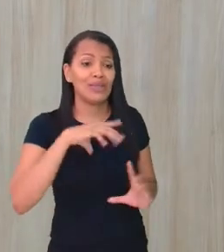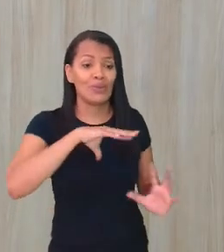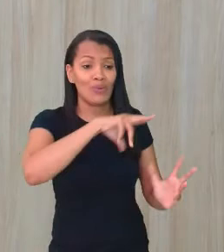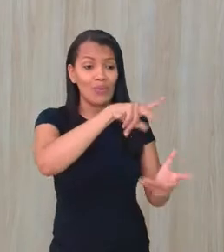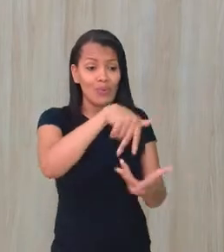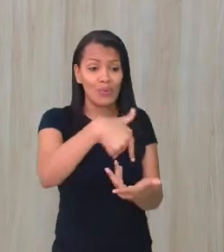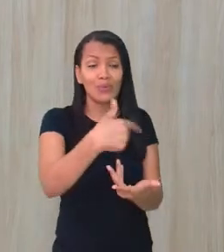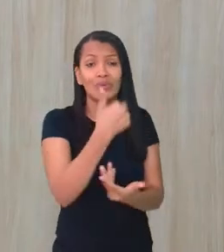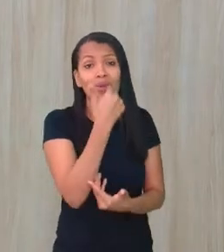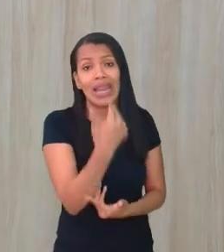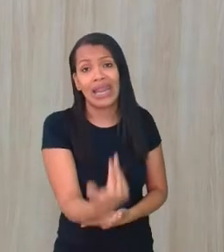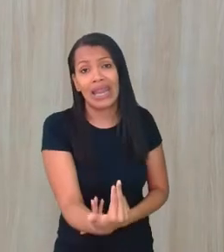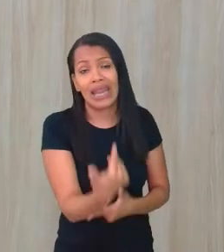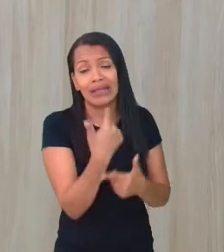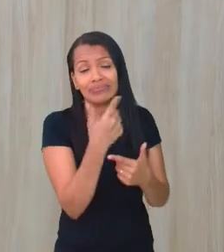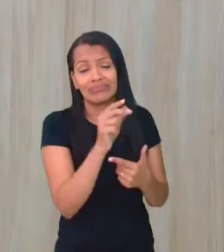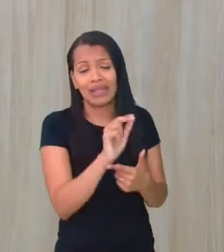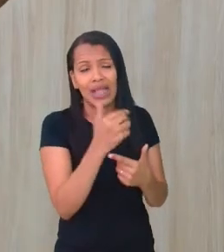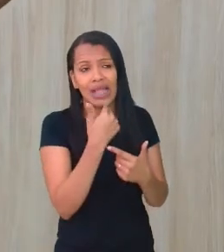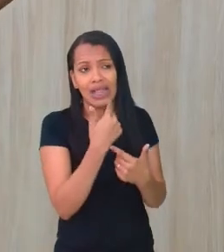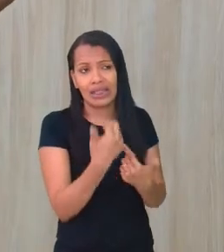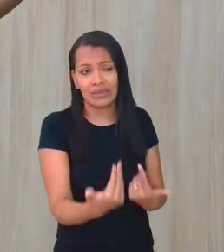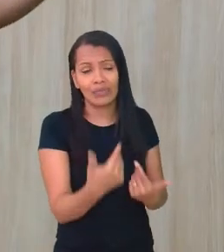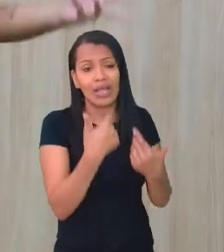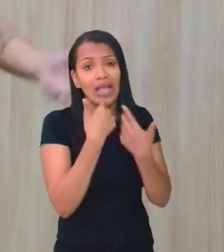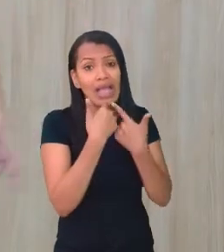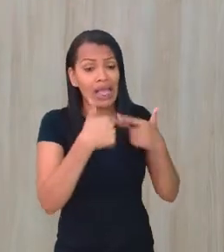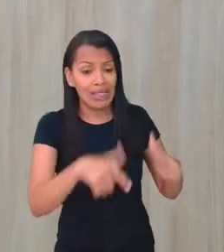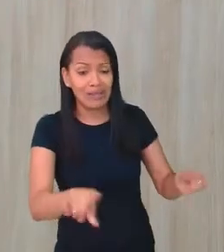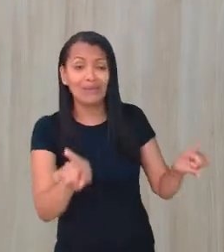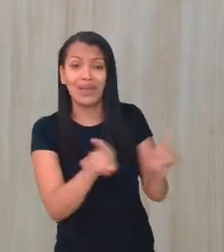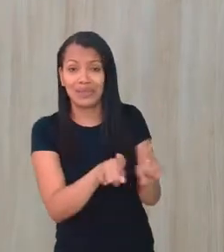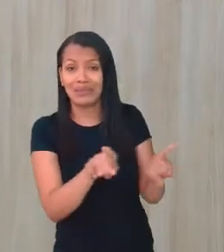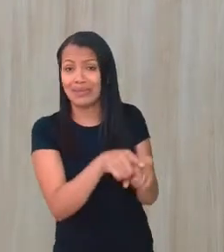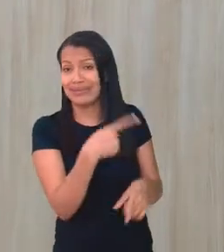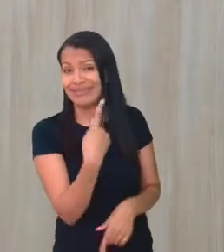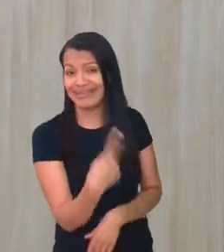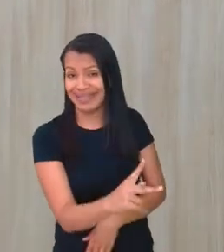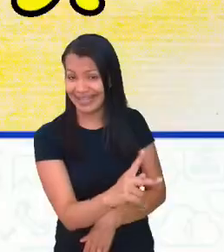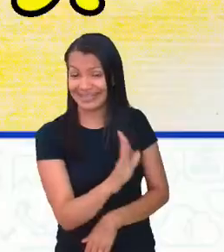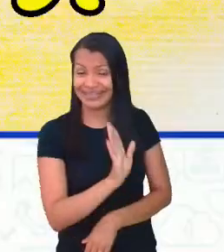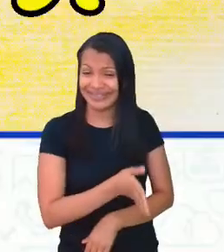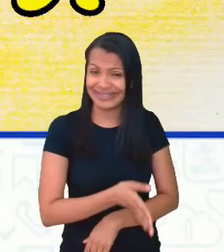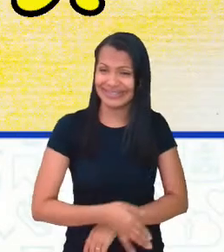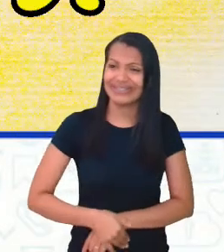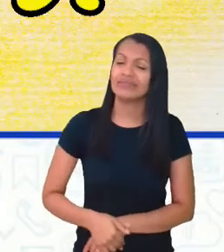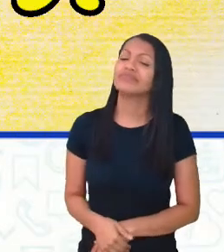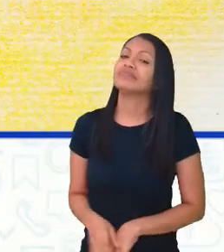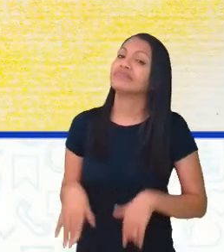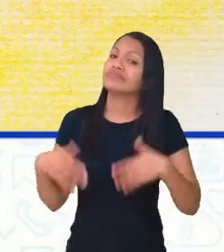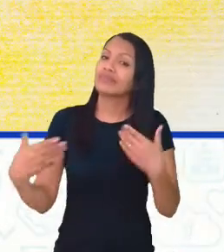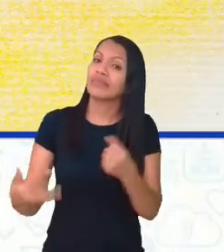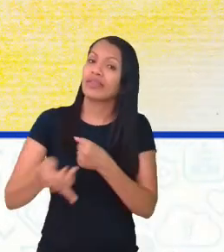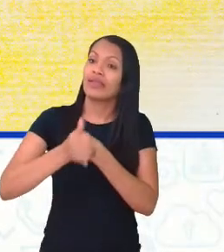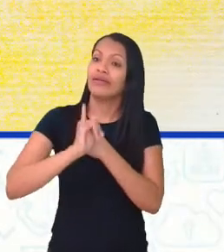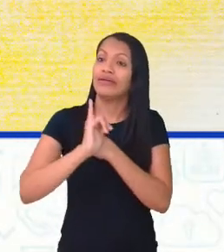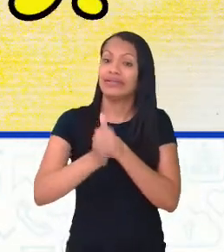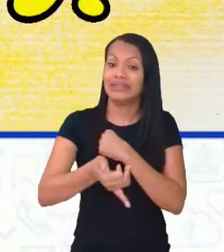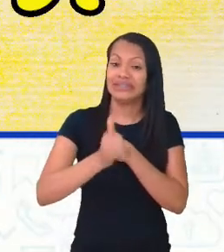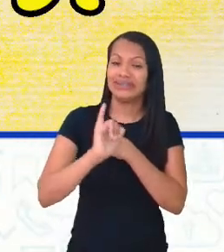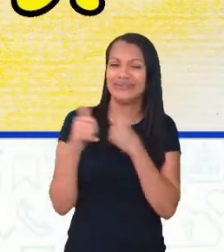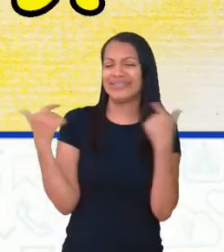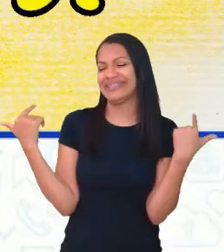deles. A linguagem deles. A linguagem e as línguas deles, né? Sim, claro. Simbora. Ó, nessa crônica, o efeito de